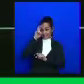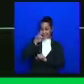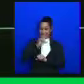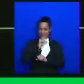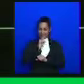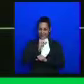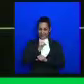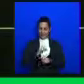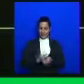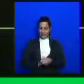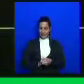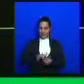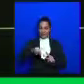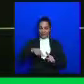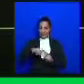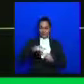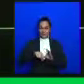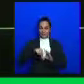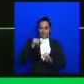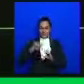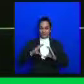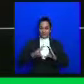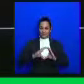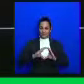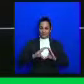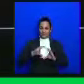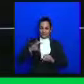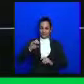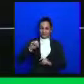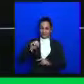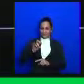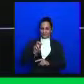e sábados. Mais uma bola sorteada,